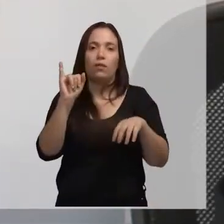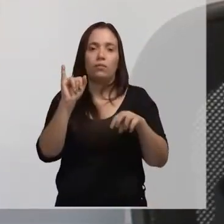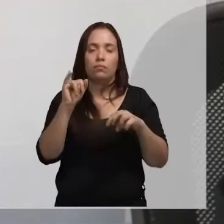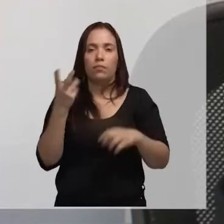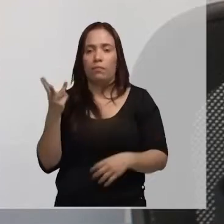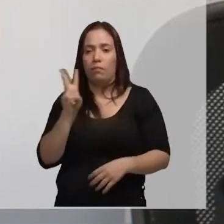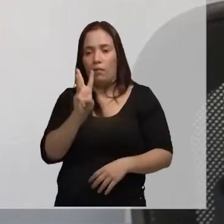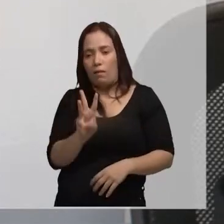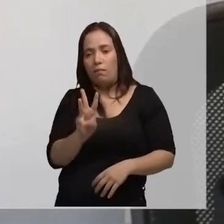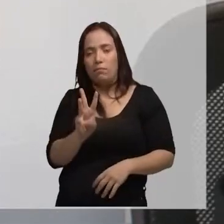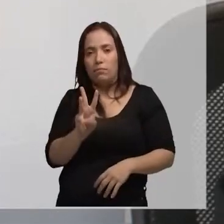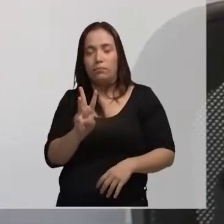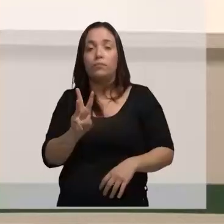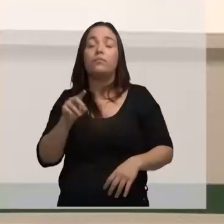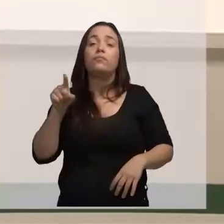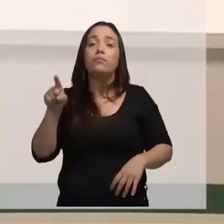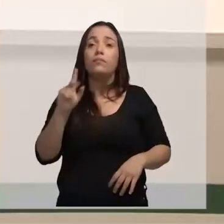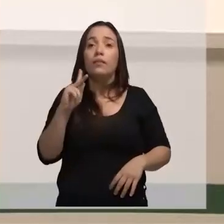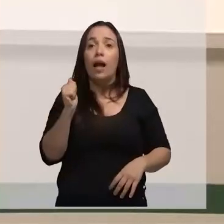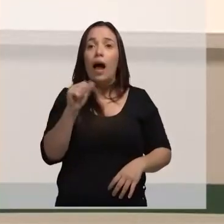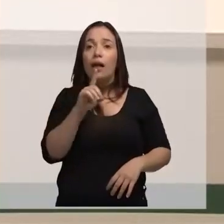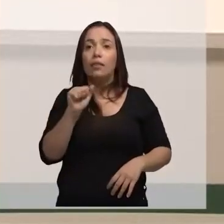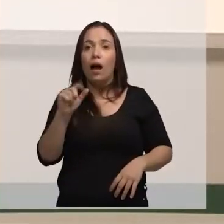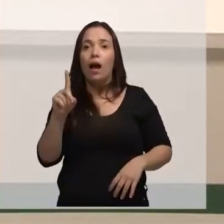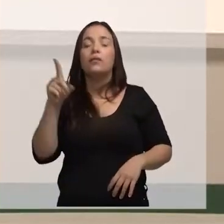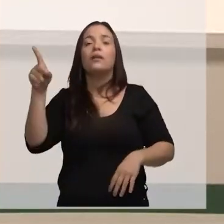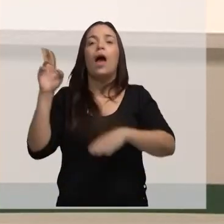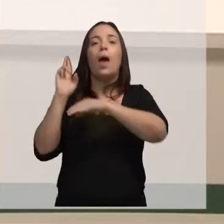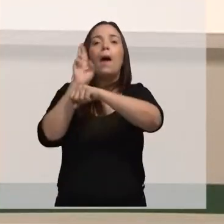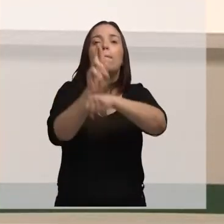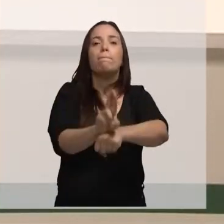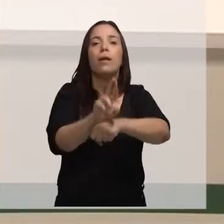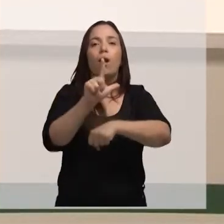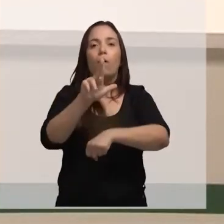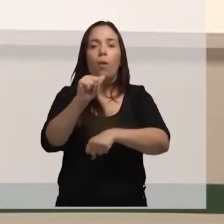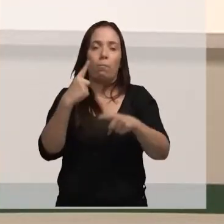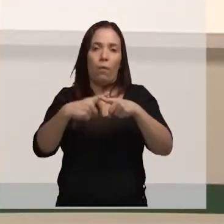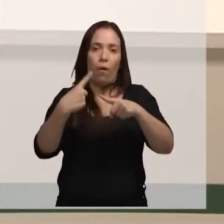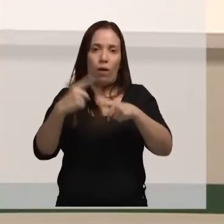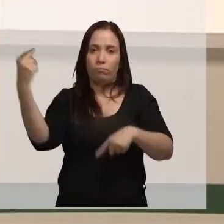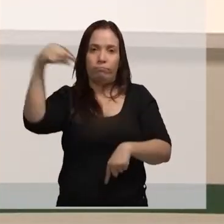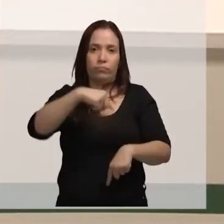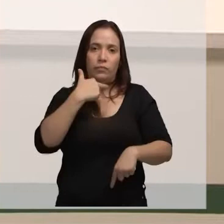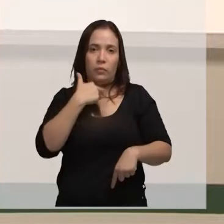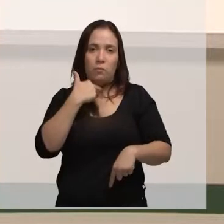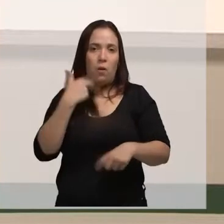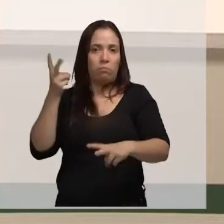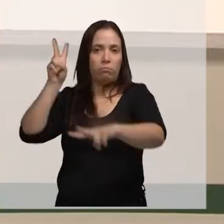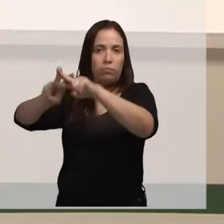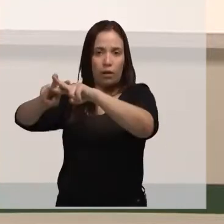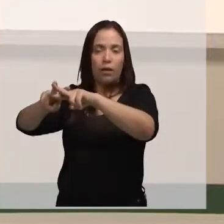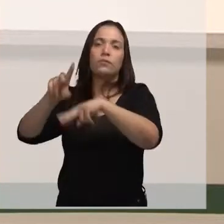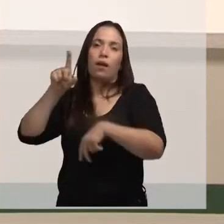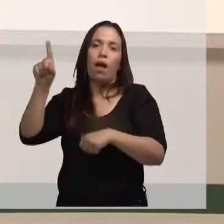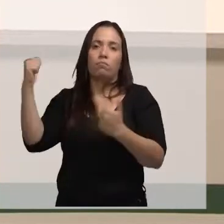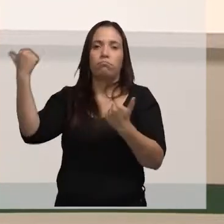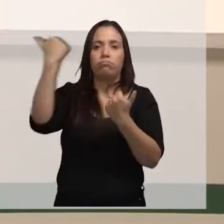O Haddad que representa aqui o Lula preso, né? O Lula não pode estar, o Lula preso. Por exemplo, uma das figuras que...